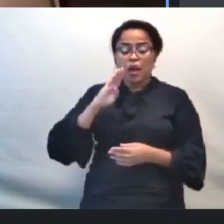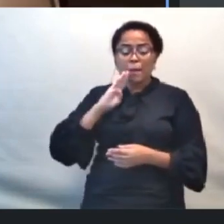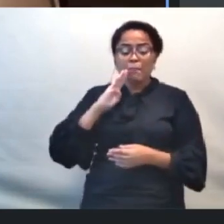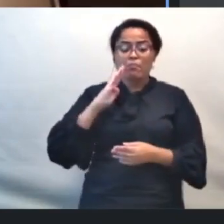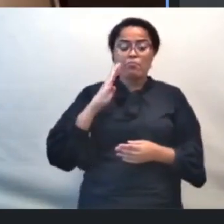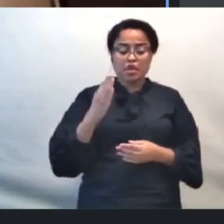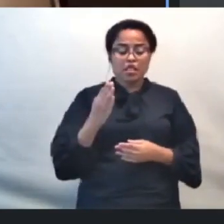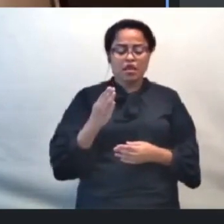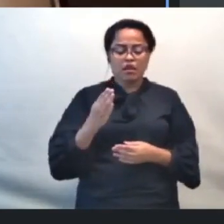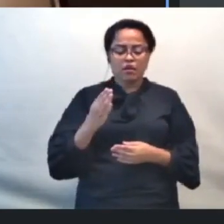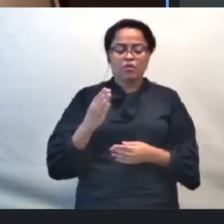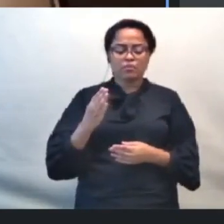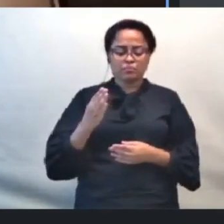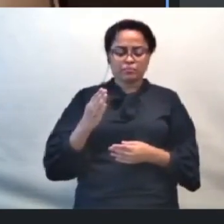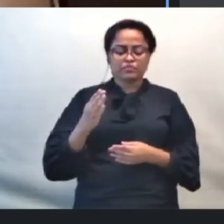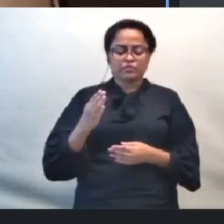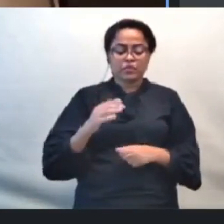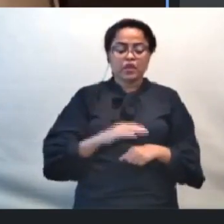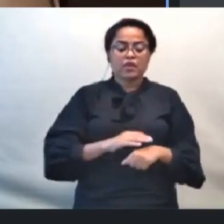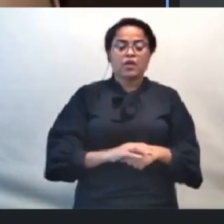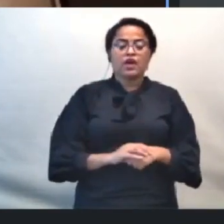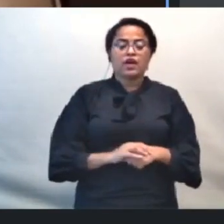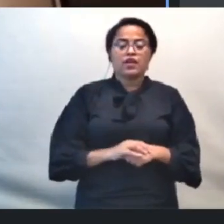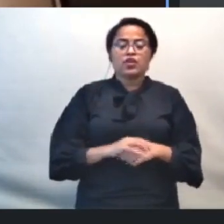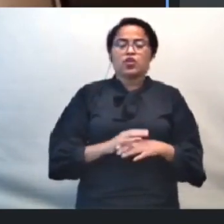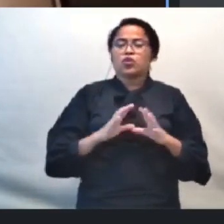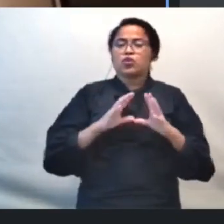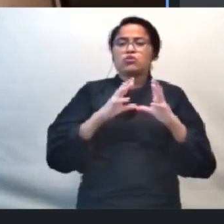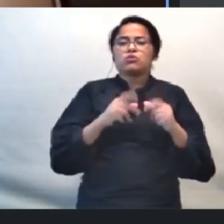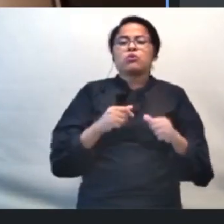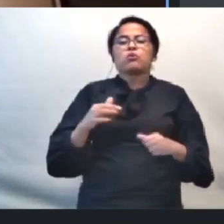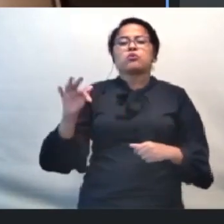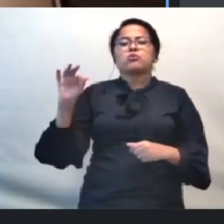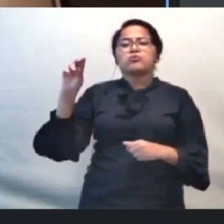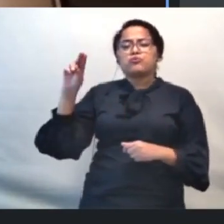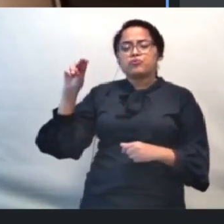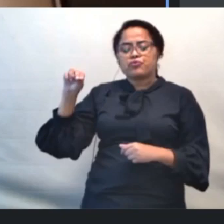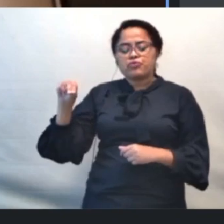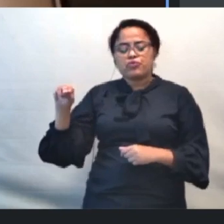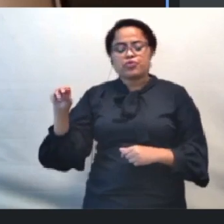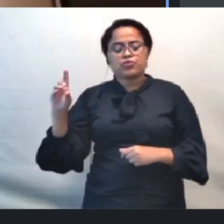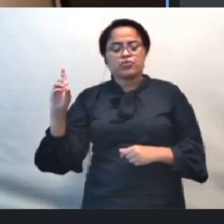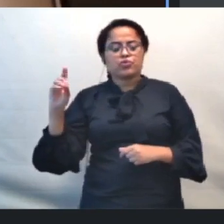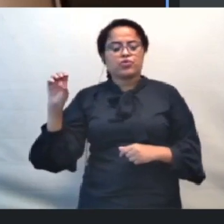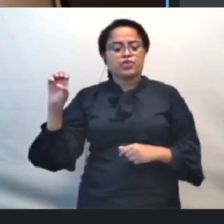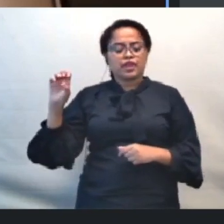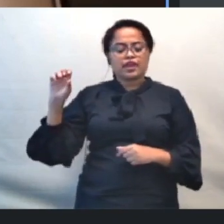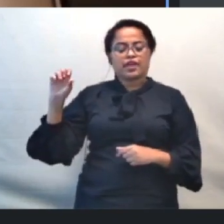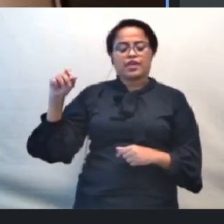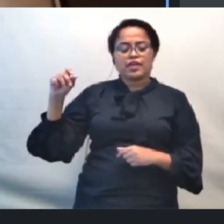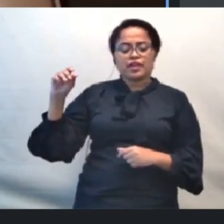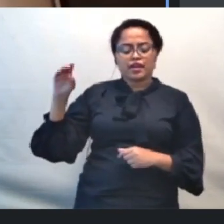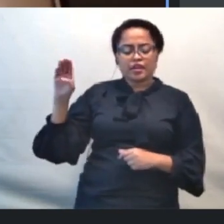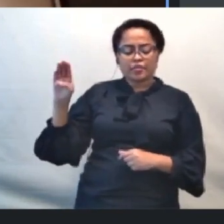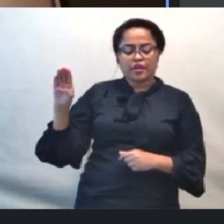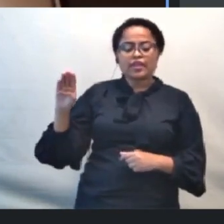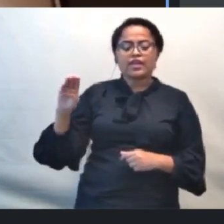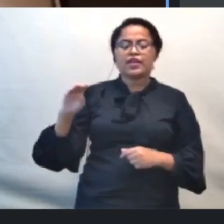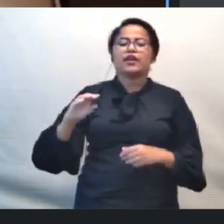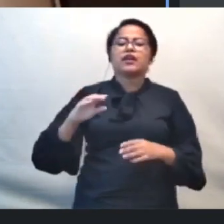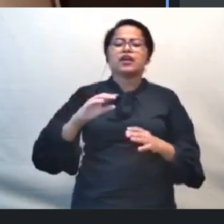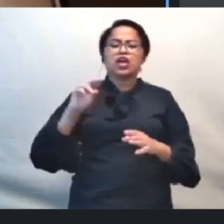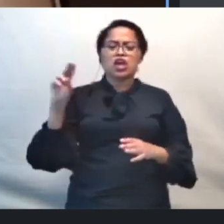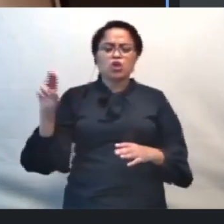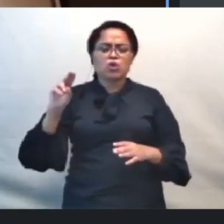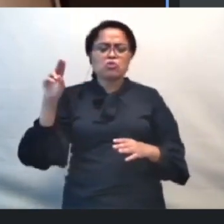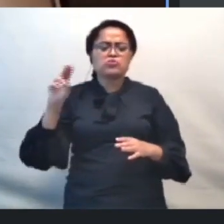R$1,738 bilhões, né, de reais. Todo o Fundeb é utilizado no pagamento da folha da educação, dos profissionais da educação.